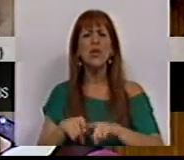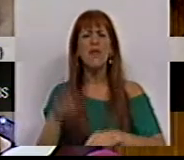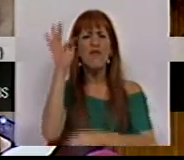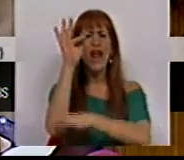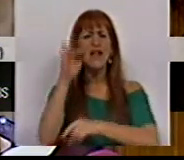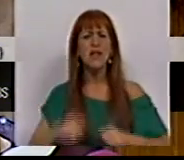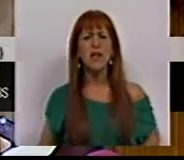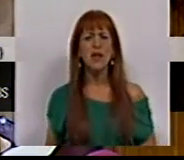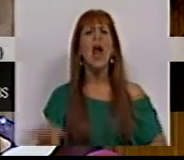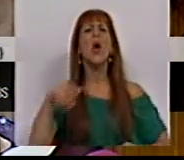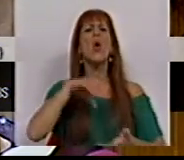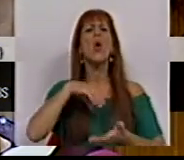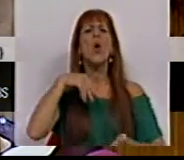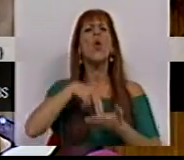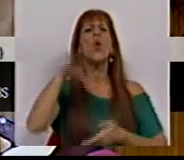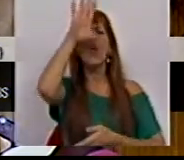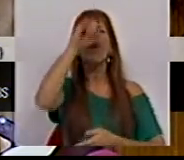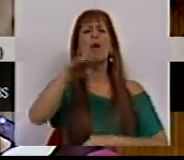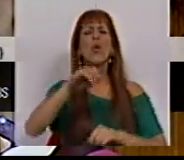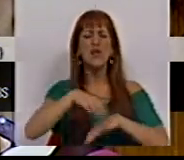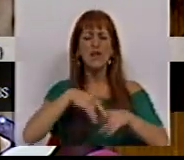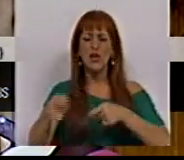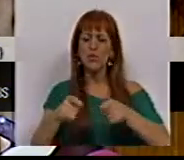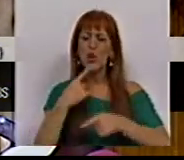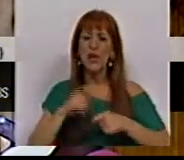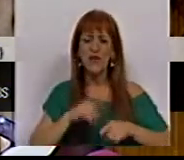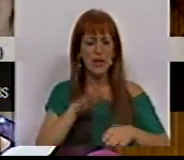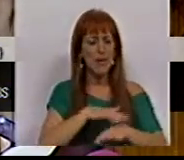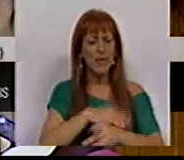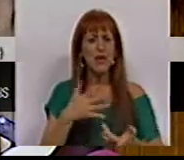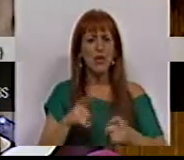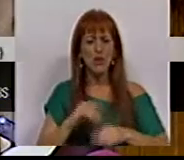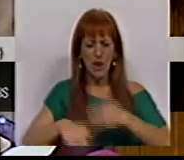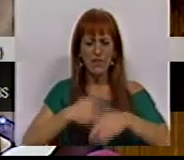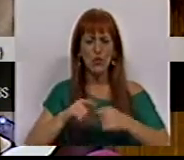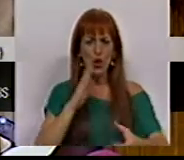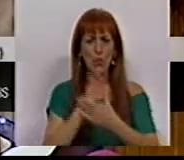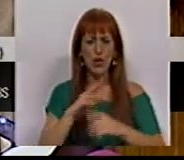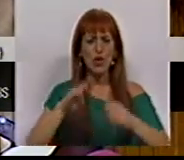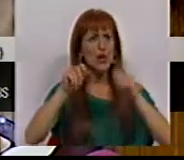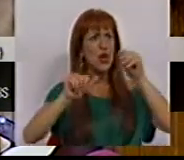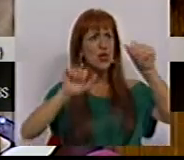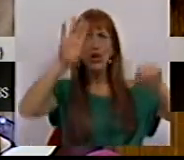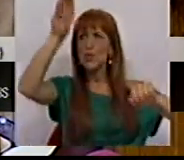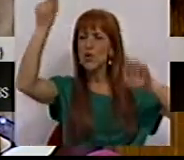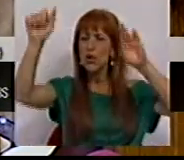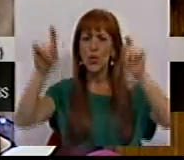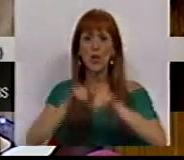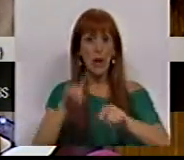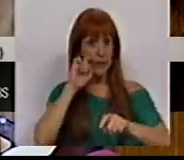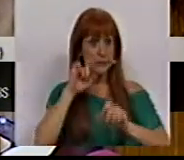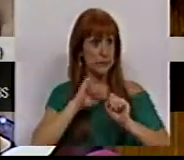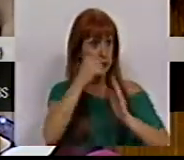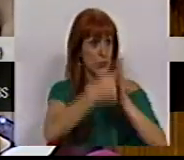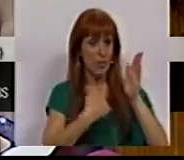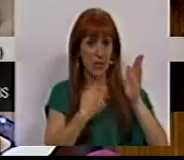freguesias? Onde esteve o Governo para proceder à reorganização administrativa e avançar com o processo de regionalização, como preconiza a